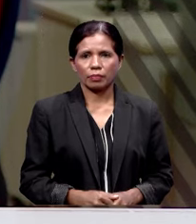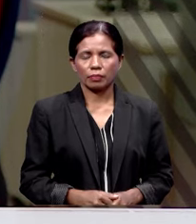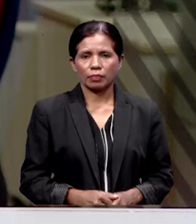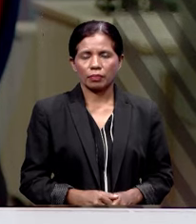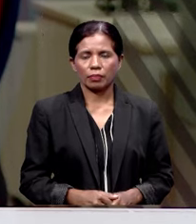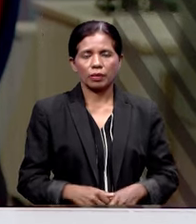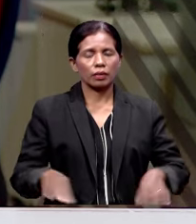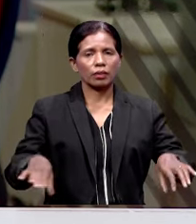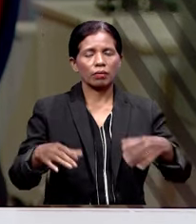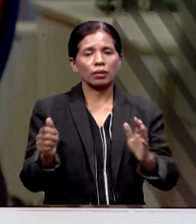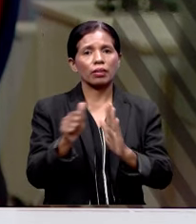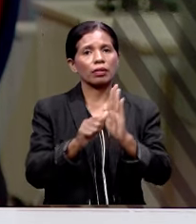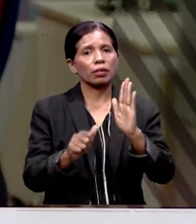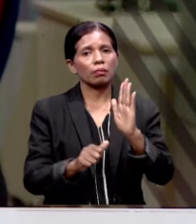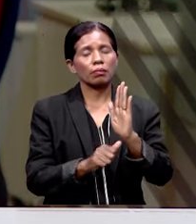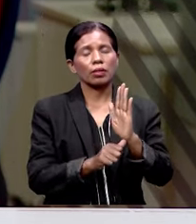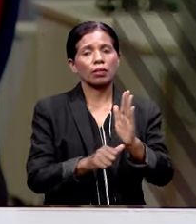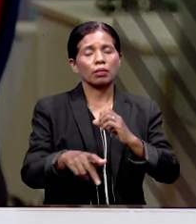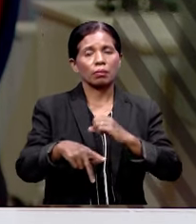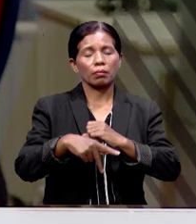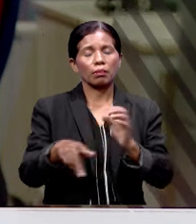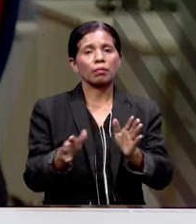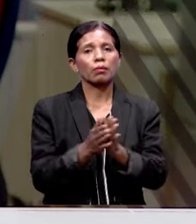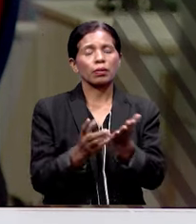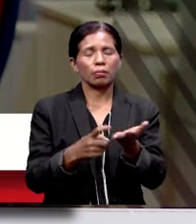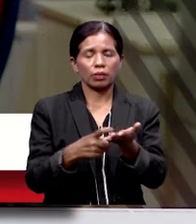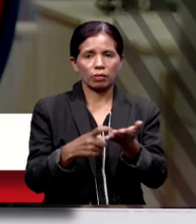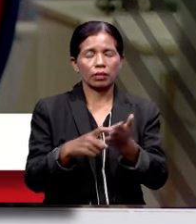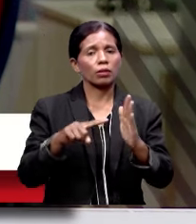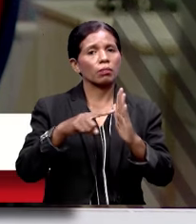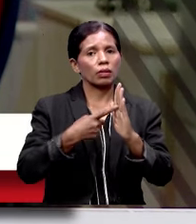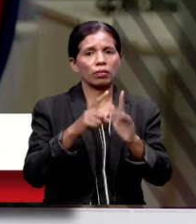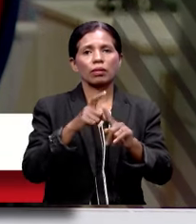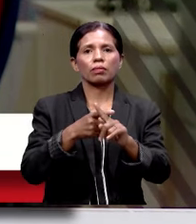Sistema de agendamento para suporte online se arrou fale e a fulan maio.